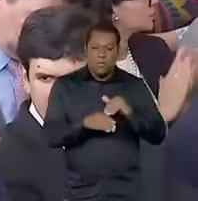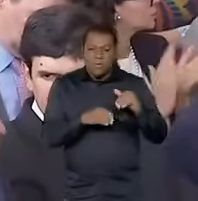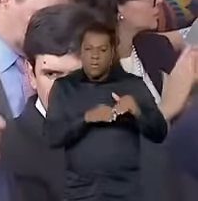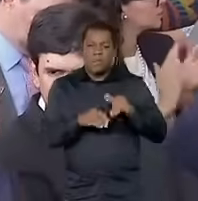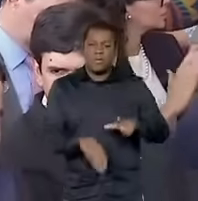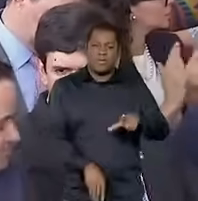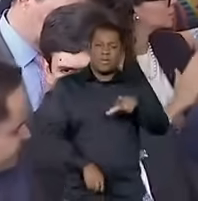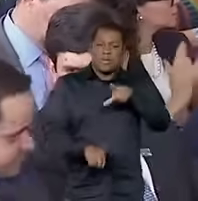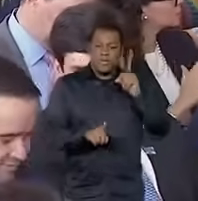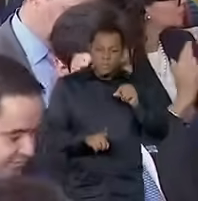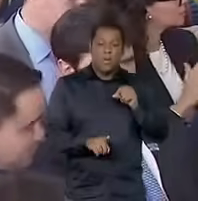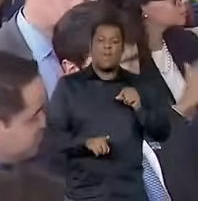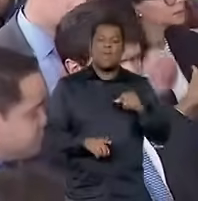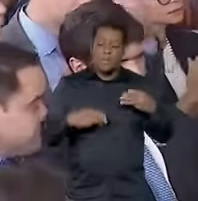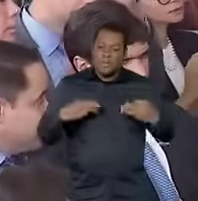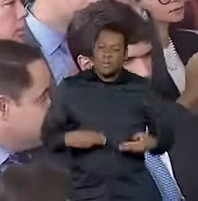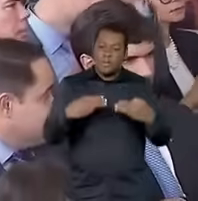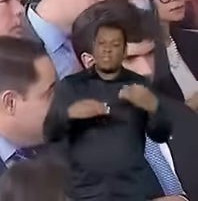entidades.